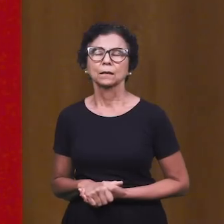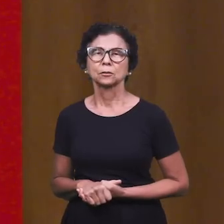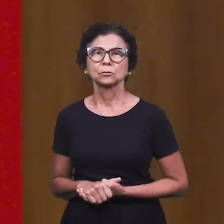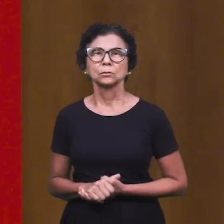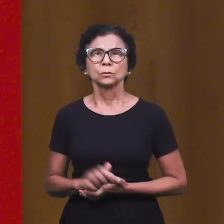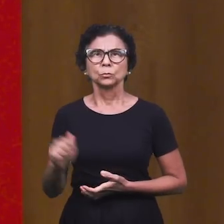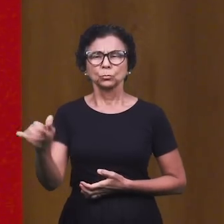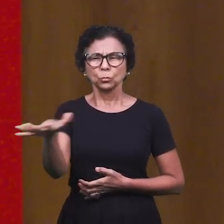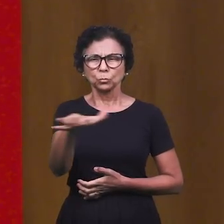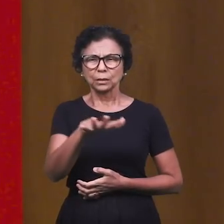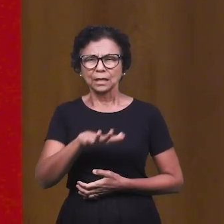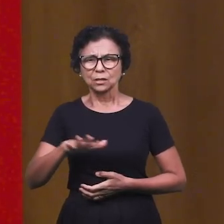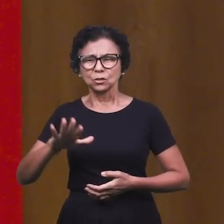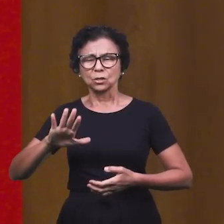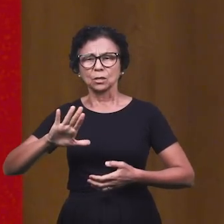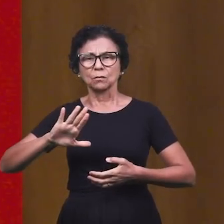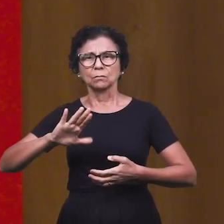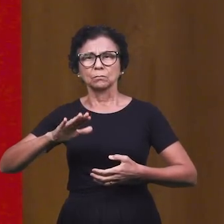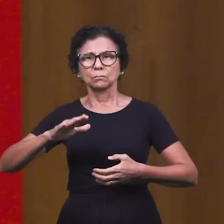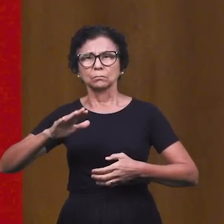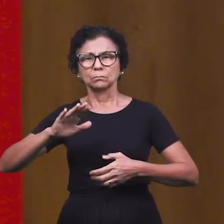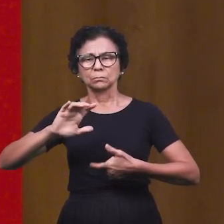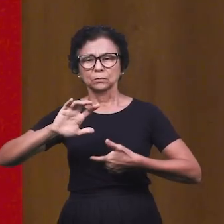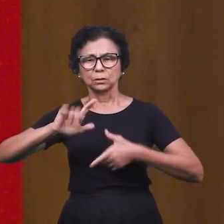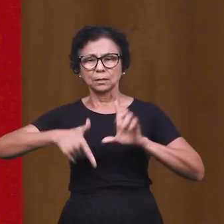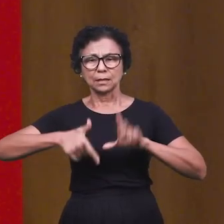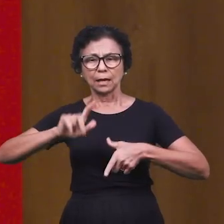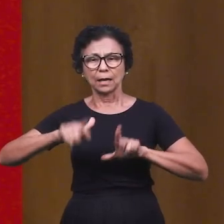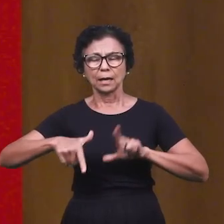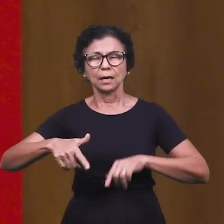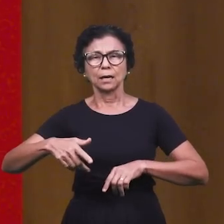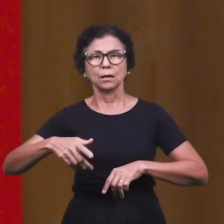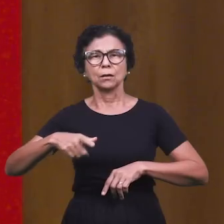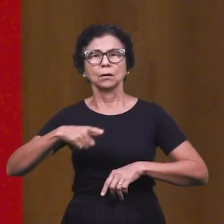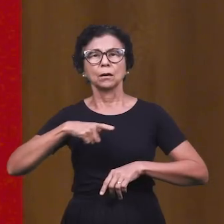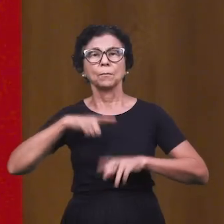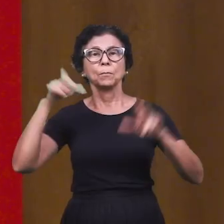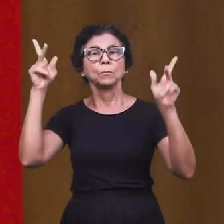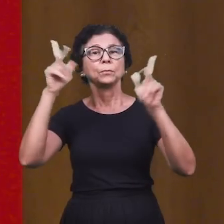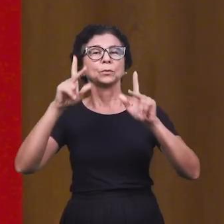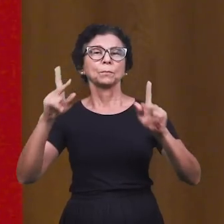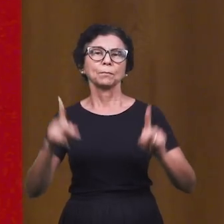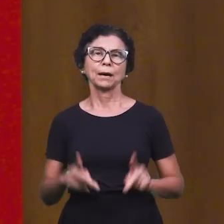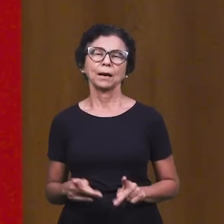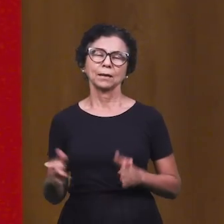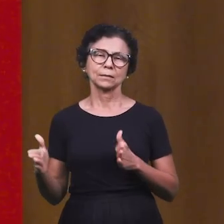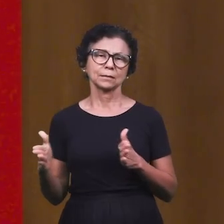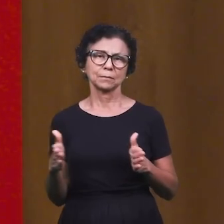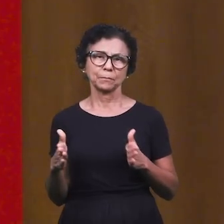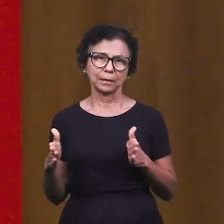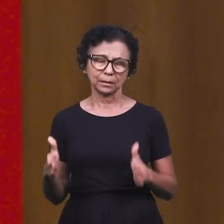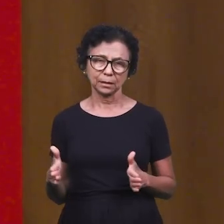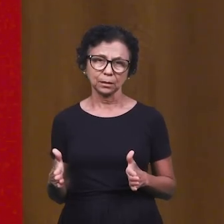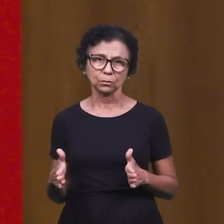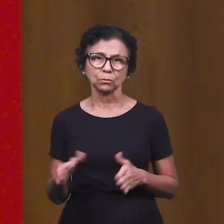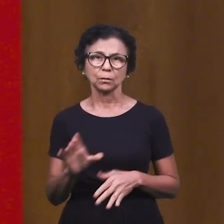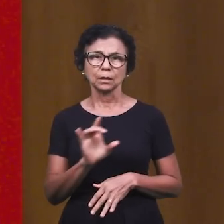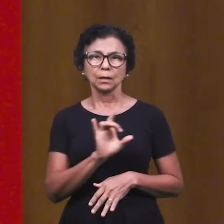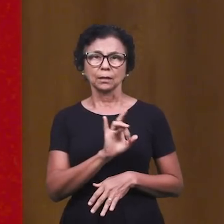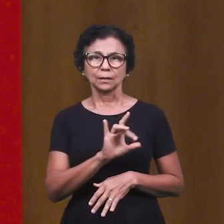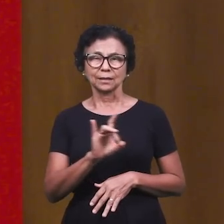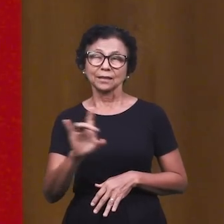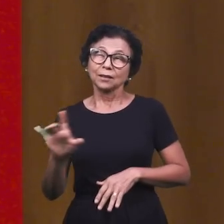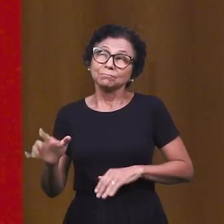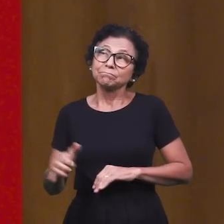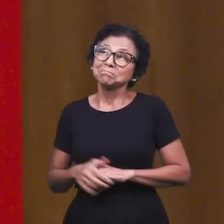toda a região de Israel. Então, a Bíblia cita que nesses tempos de paz, cada um se assentava debaixo da